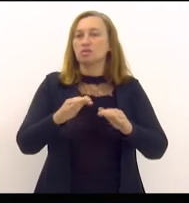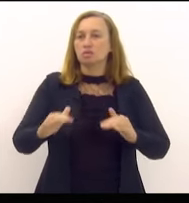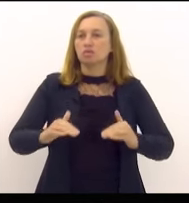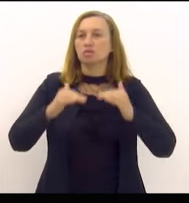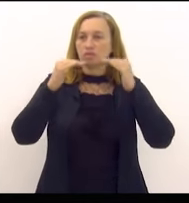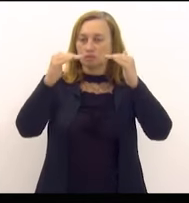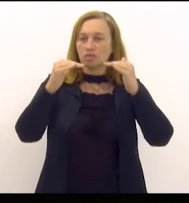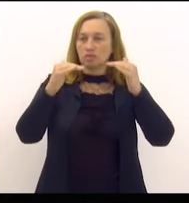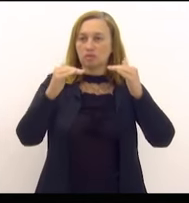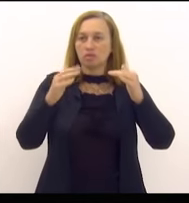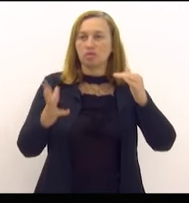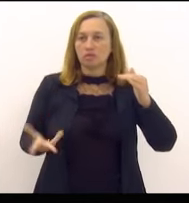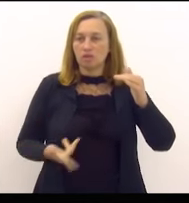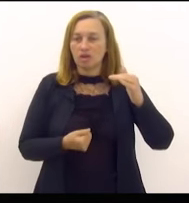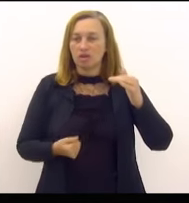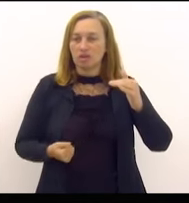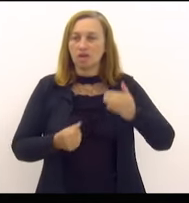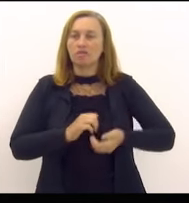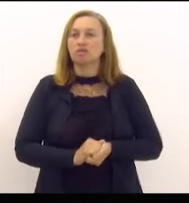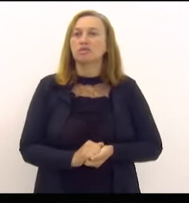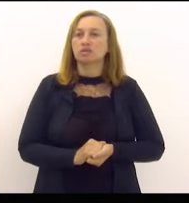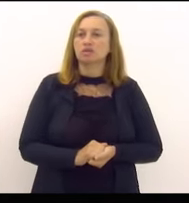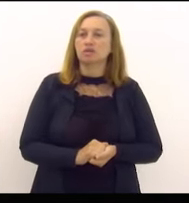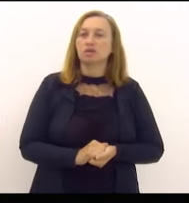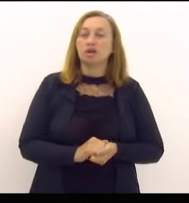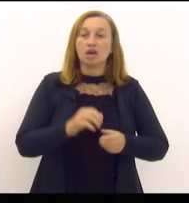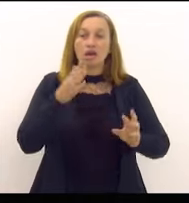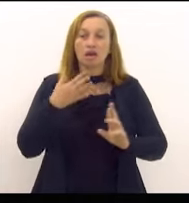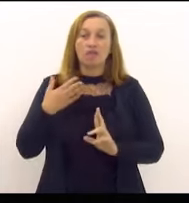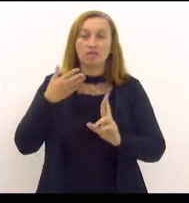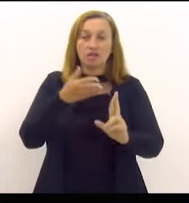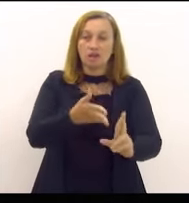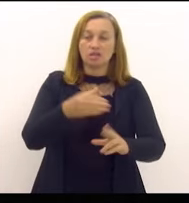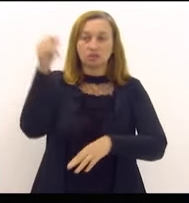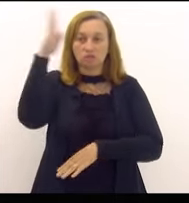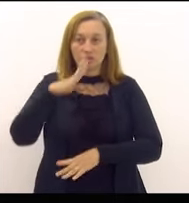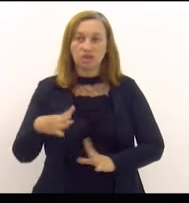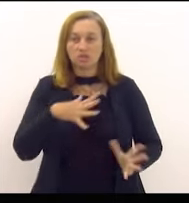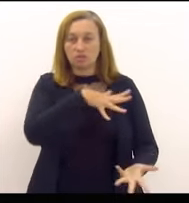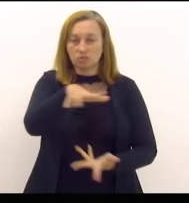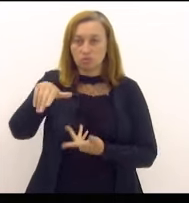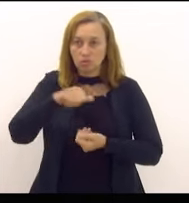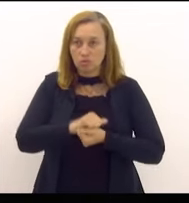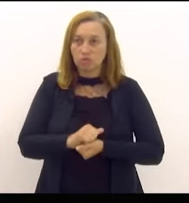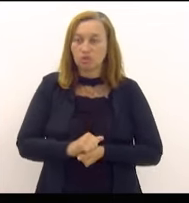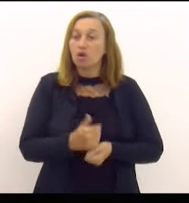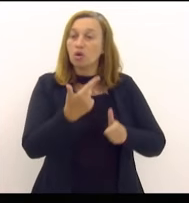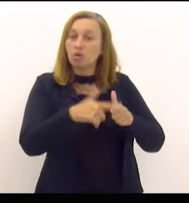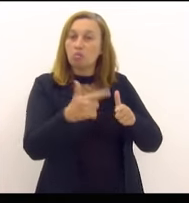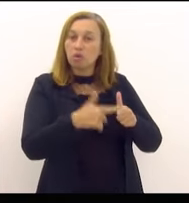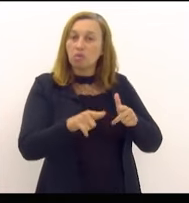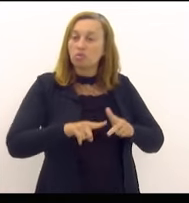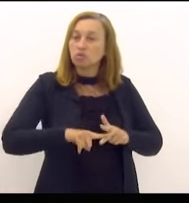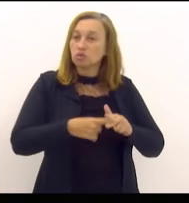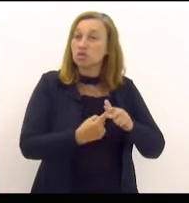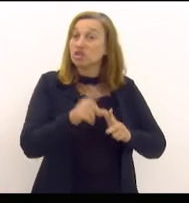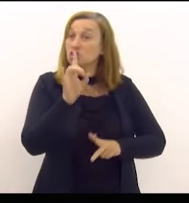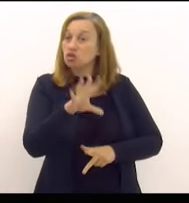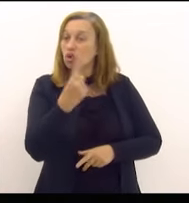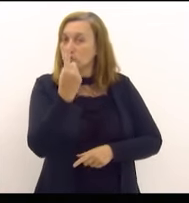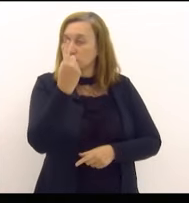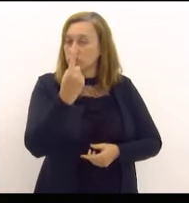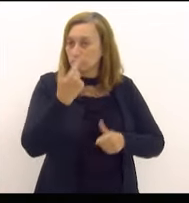seu modelo de educação à distância é referência no Brasil e no mundo. O problema do reajuste é apenas